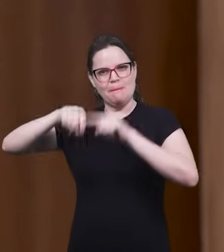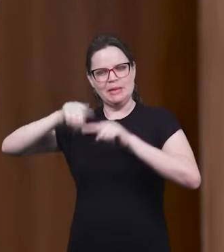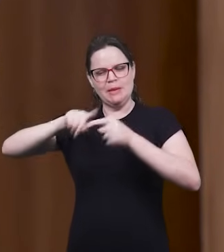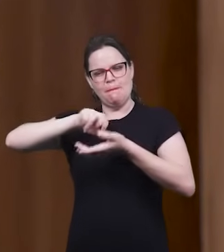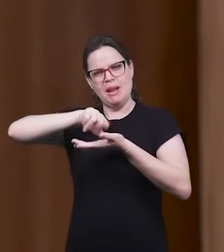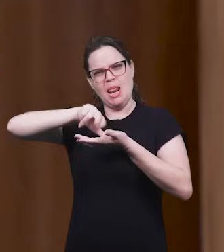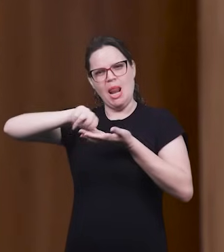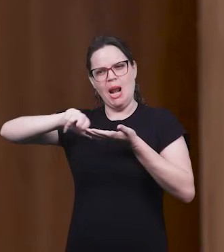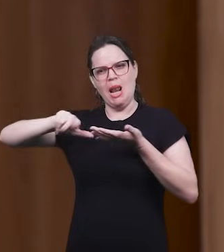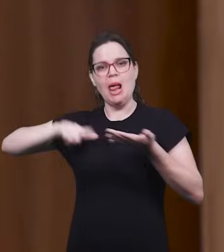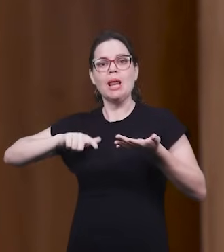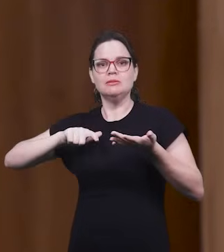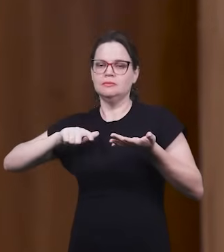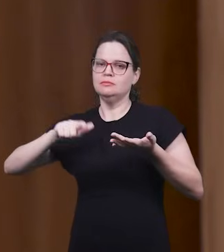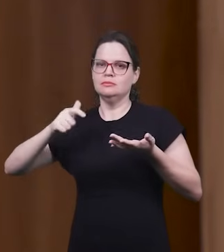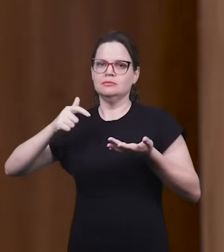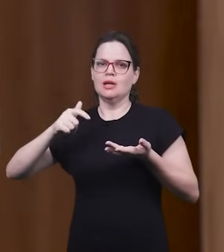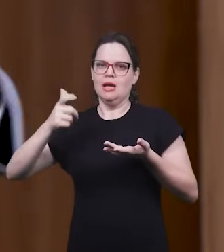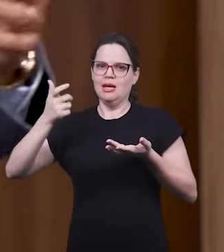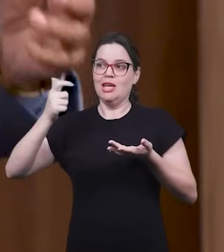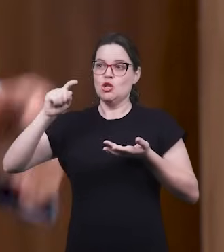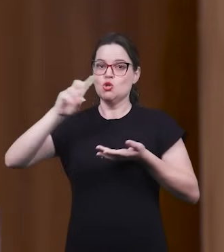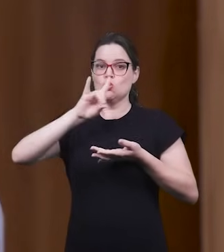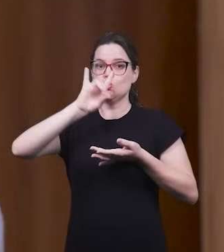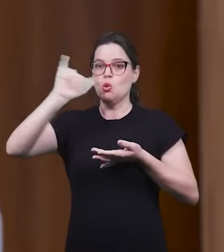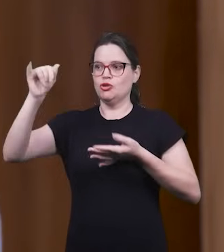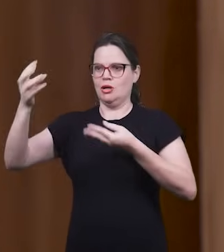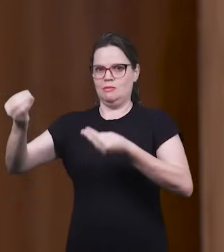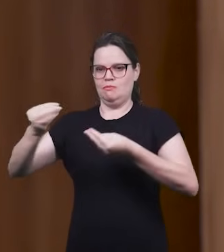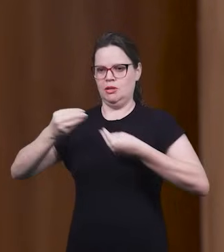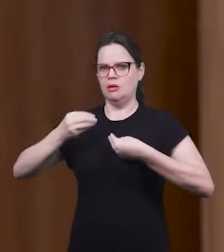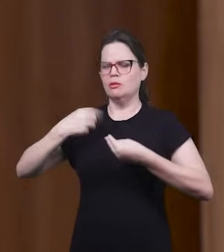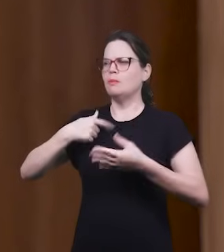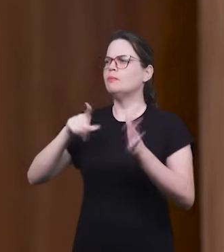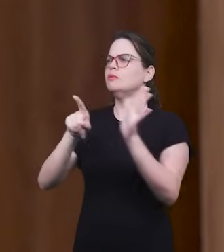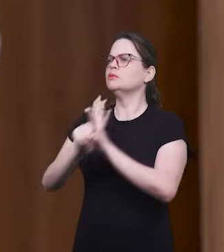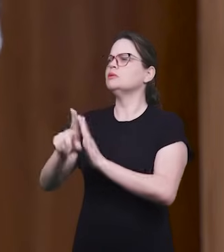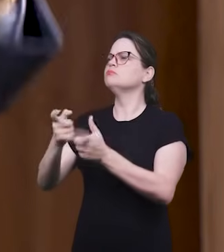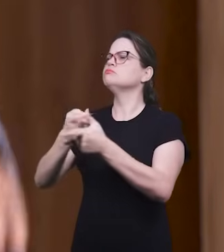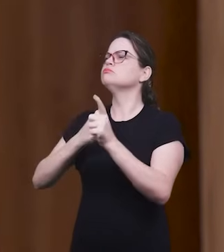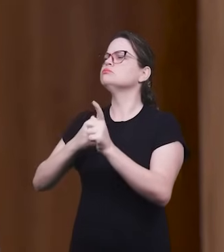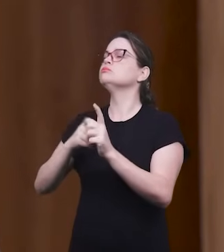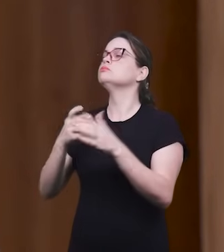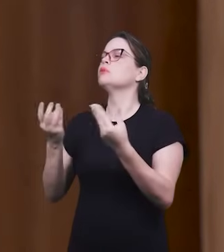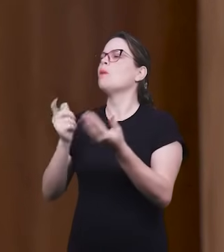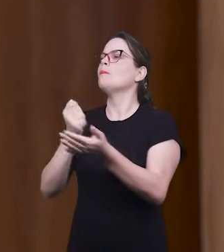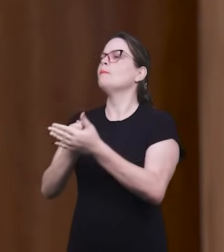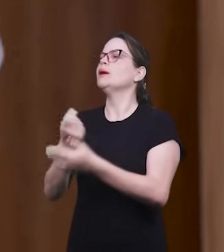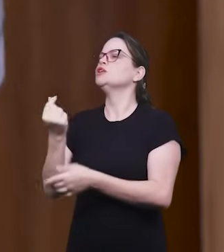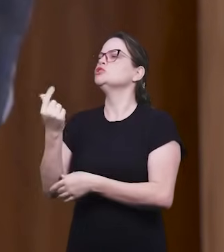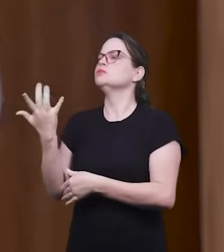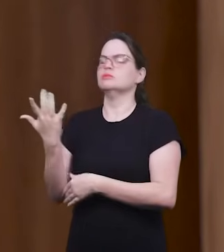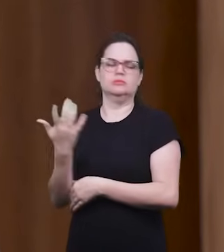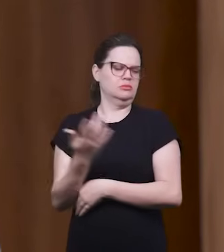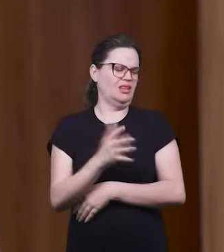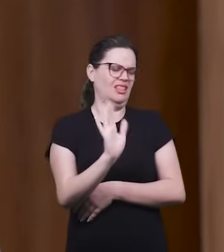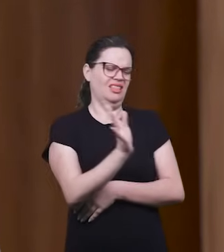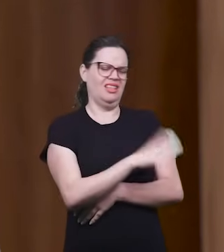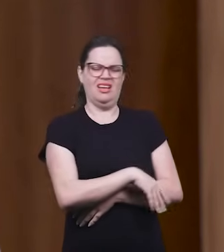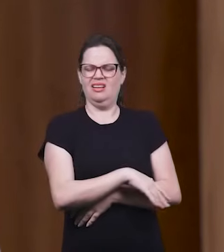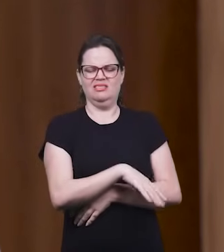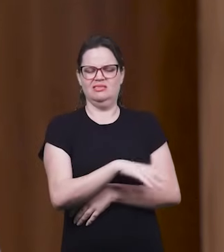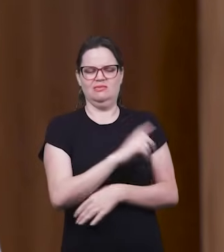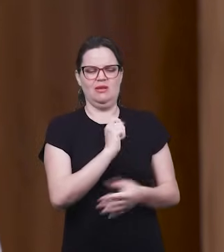negócios que eu nunca pensei. E eu até pensei, Radamés, como é que é? Quanto é que eu estou devendo? Ele me chamava de Gueiros. Gueiros, você não deve nada. Era um